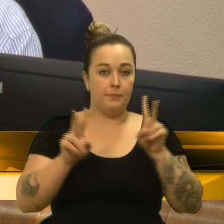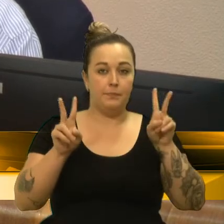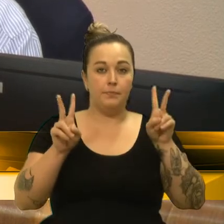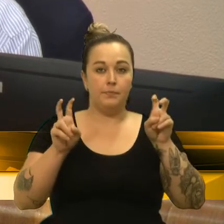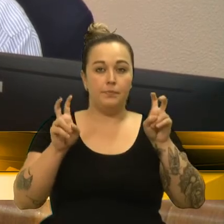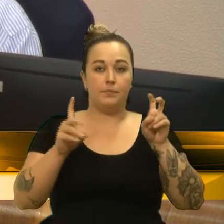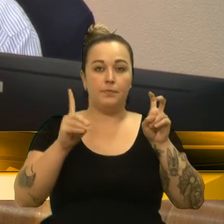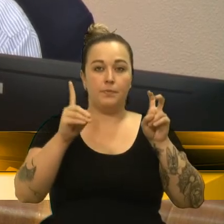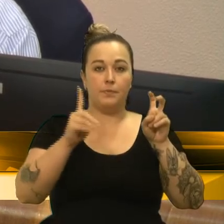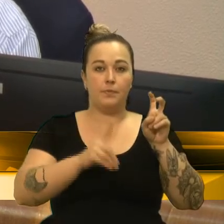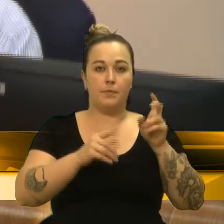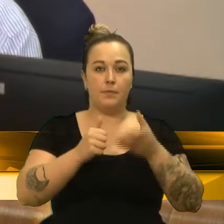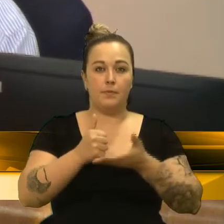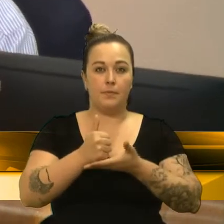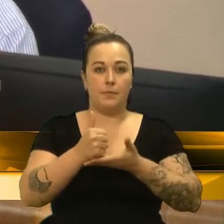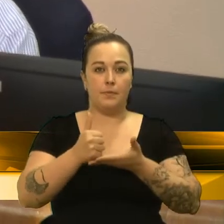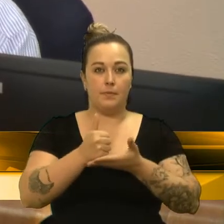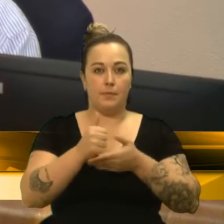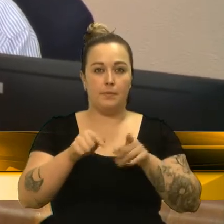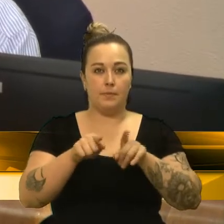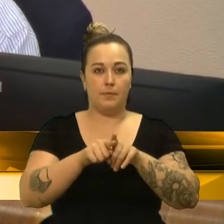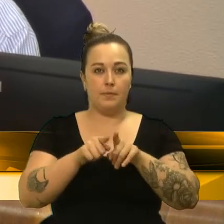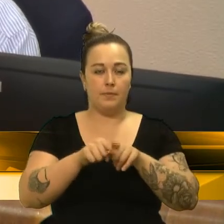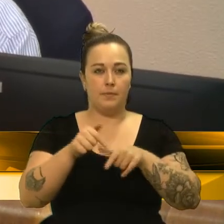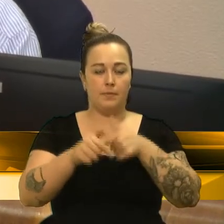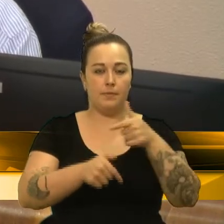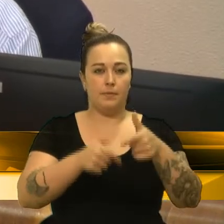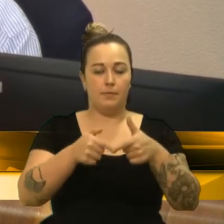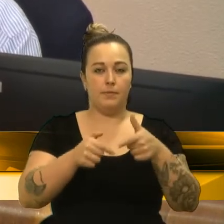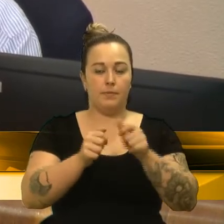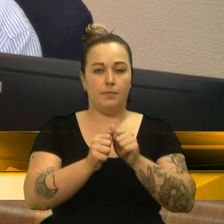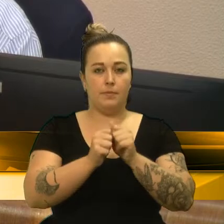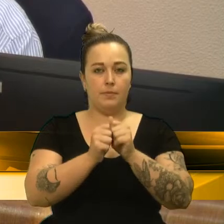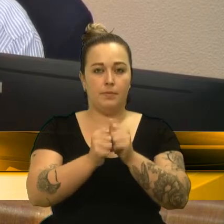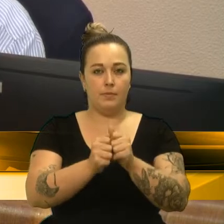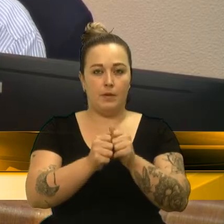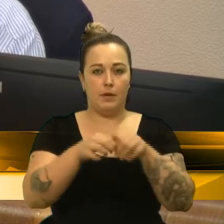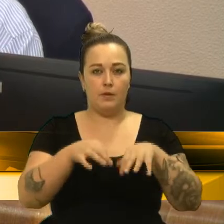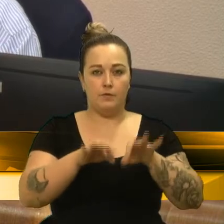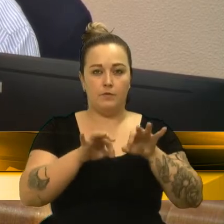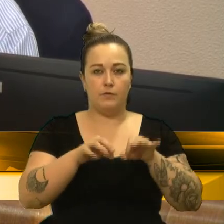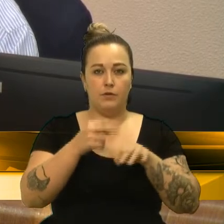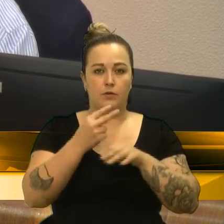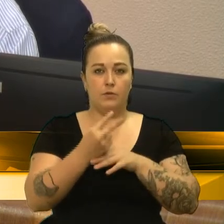e fundamentação, da preliminar arguida pelo denunciado, folhas